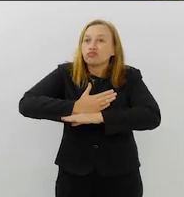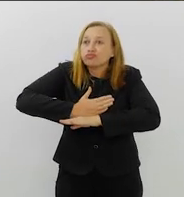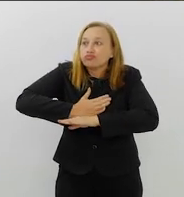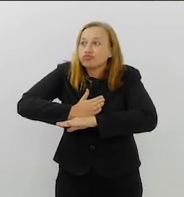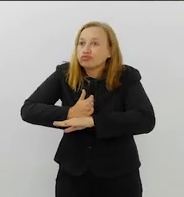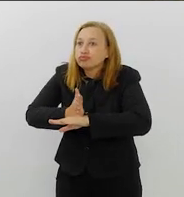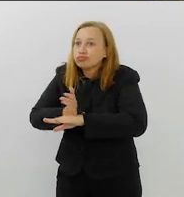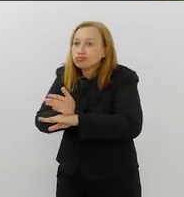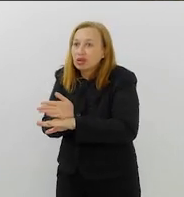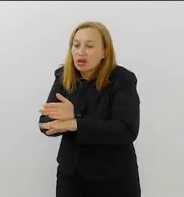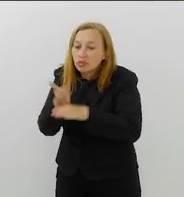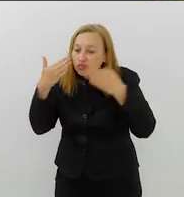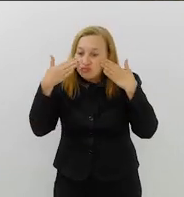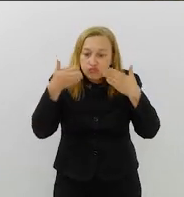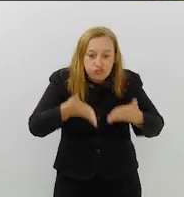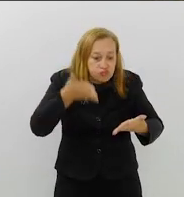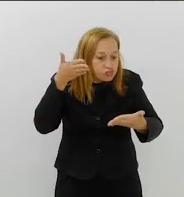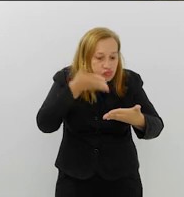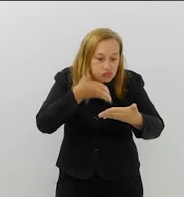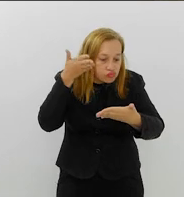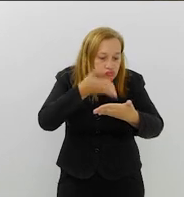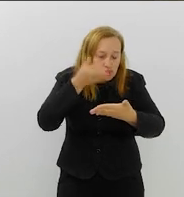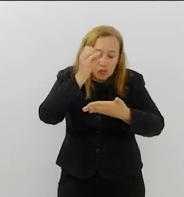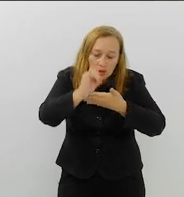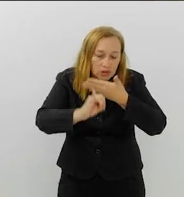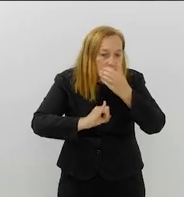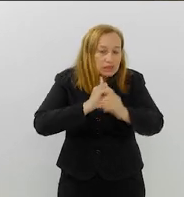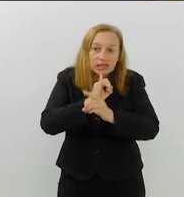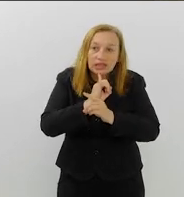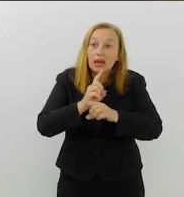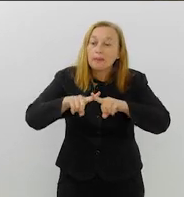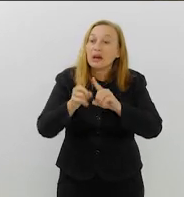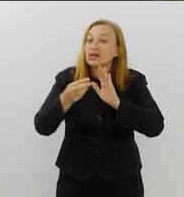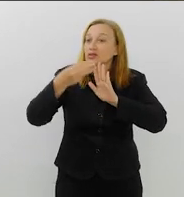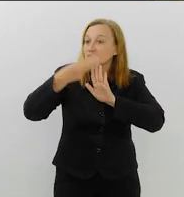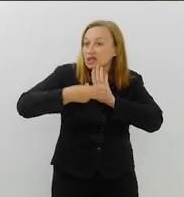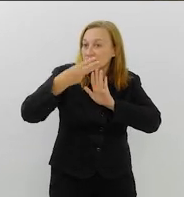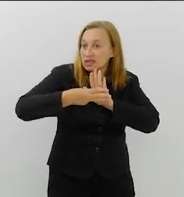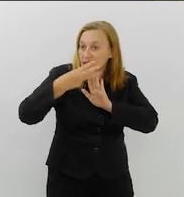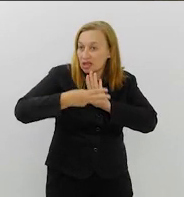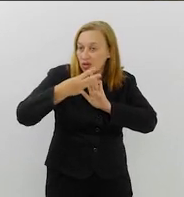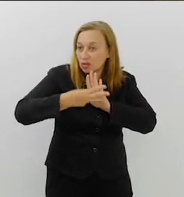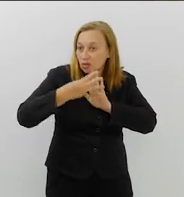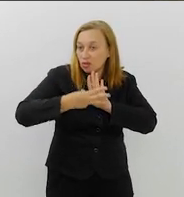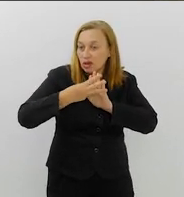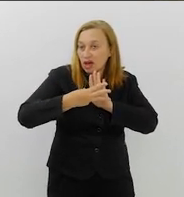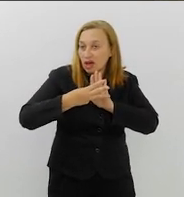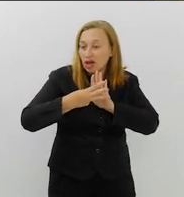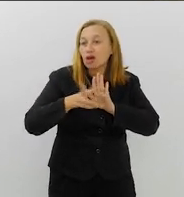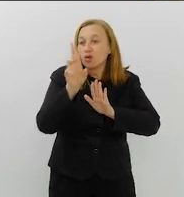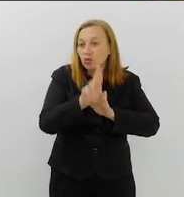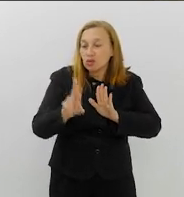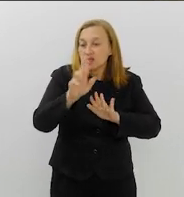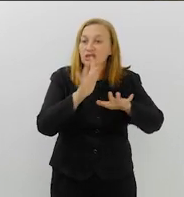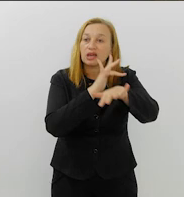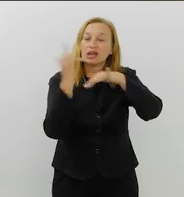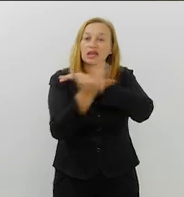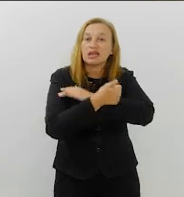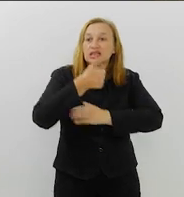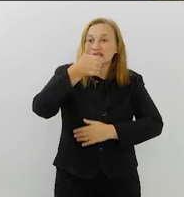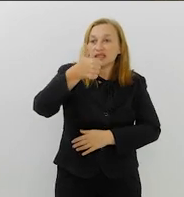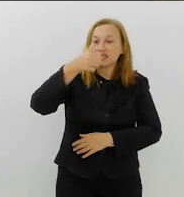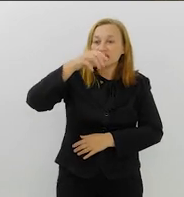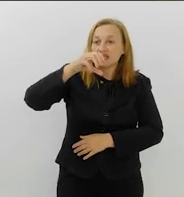passam mais tempo na internet. Mas nós também ocupamos o terceiro lugar no uso de redes sociais. São mais de